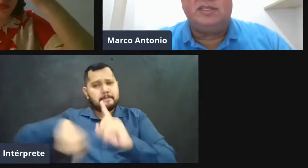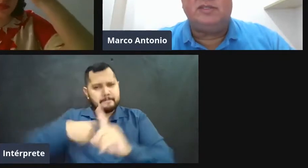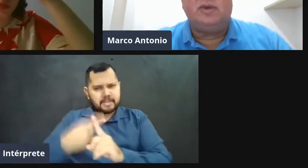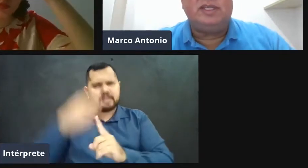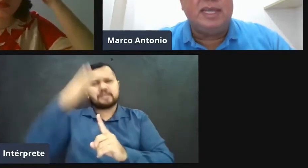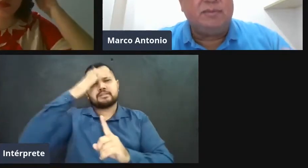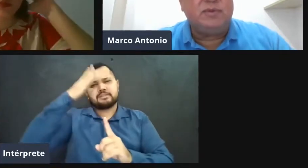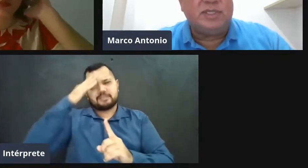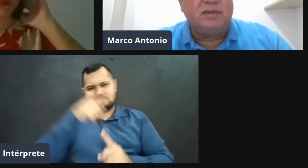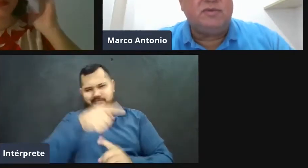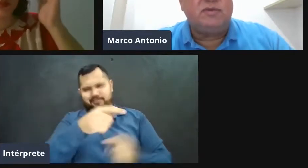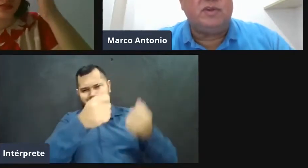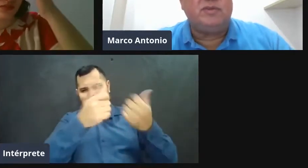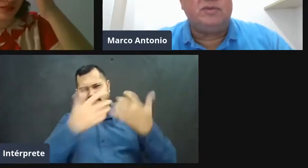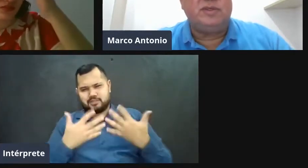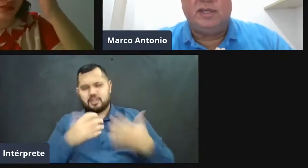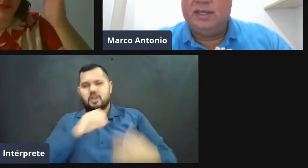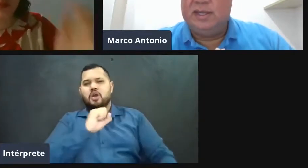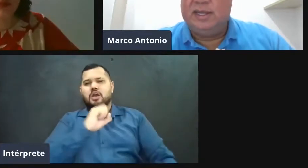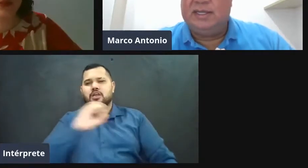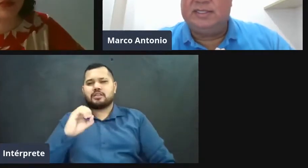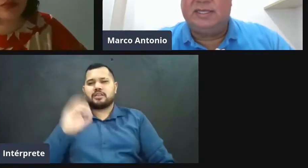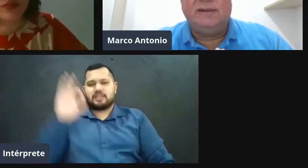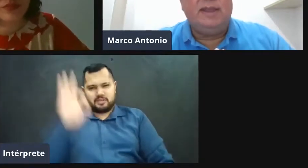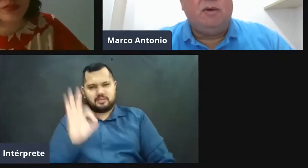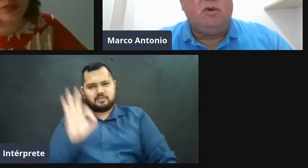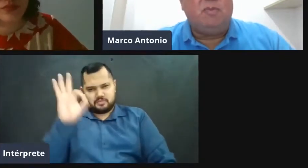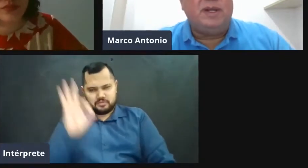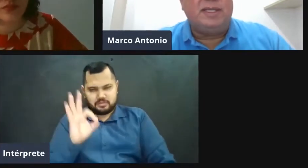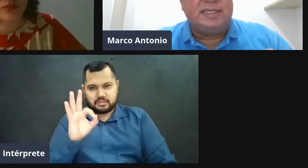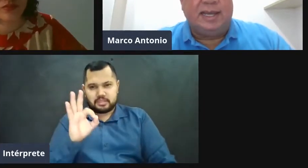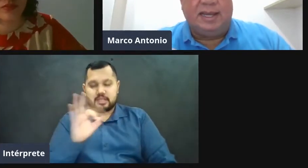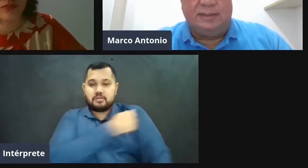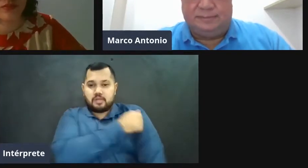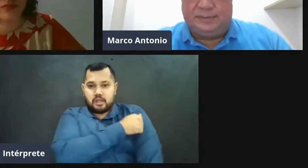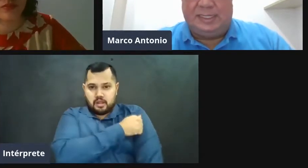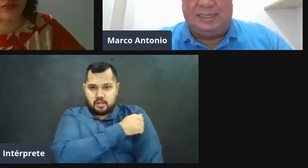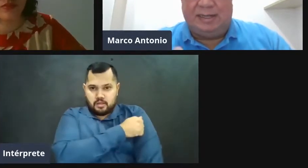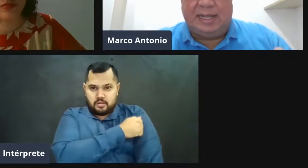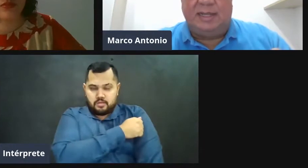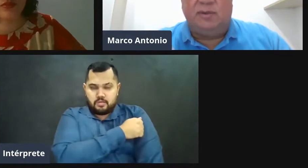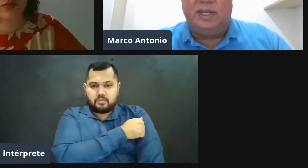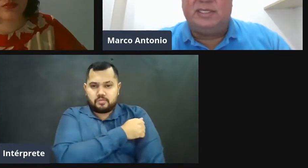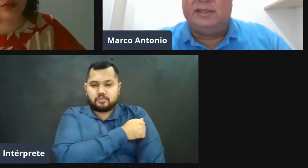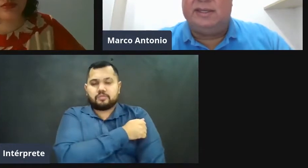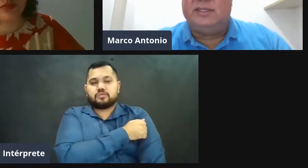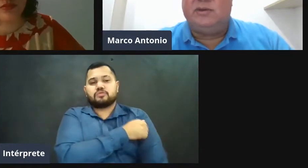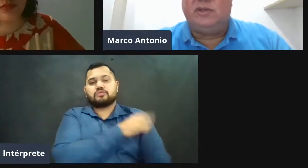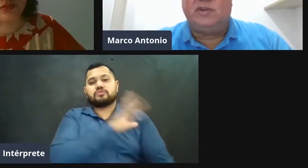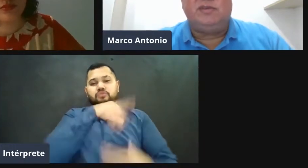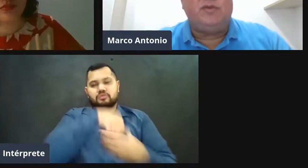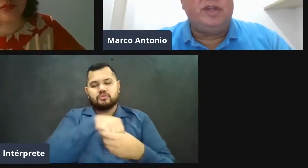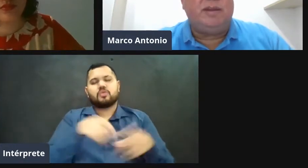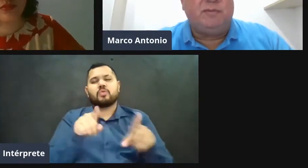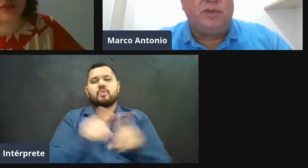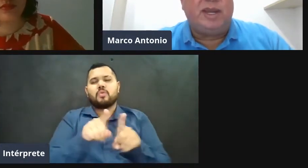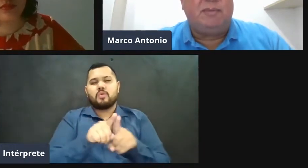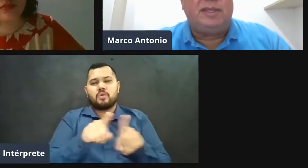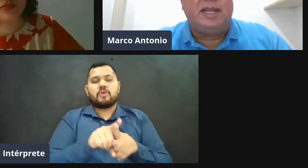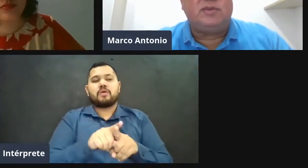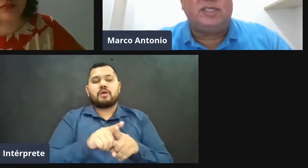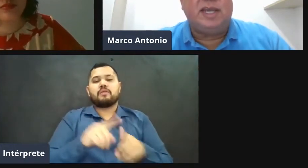você está falando desses 80% dos nossos discentes ocupando essa categoria de condições